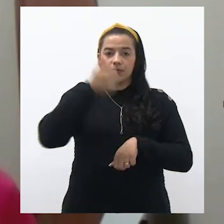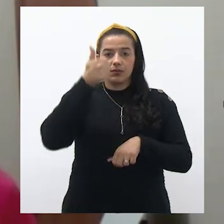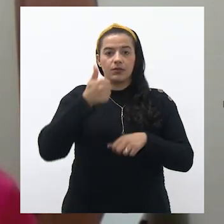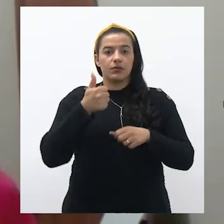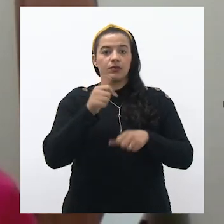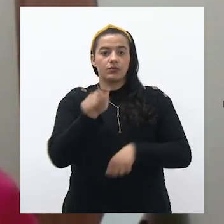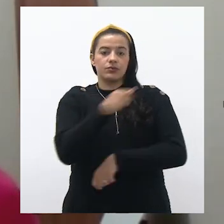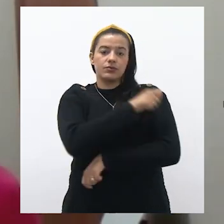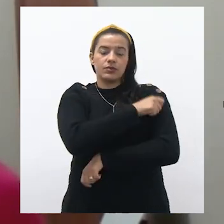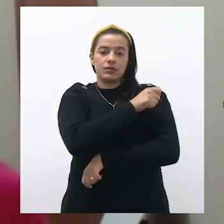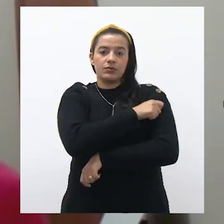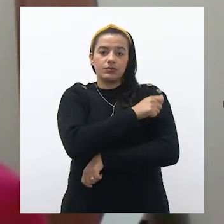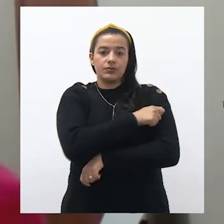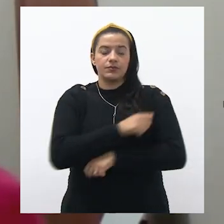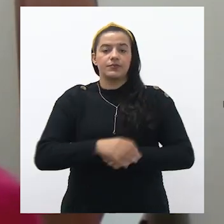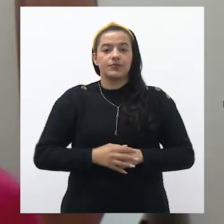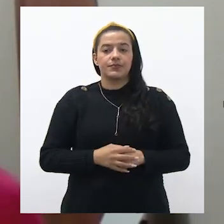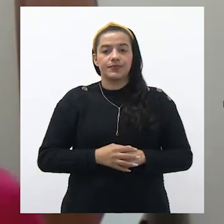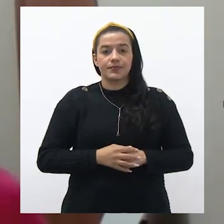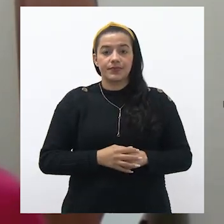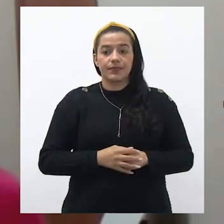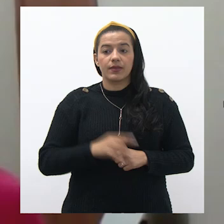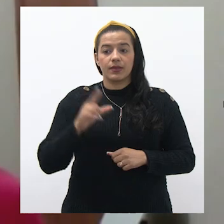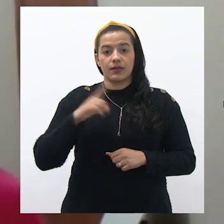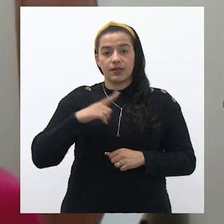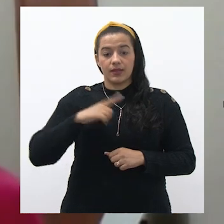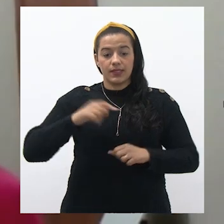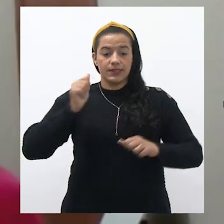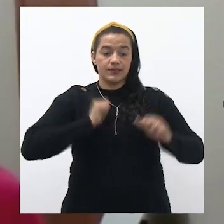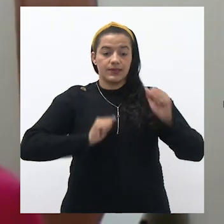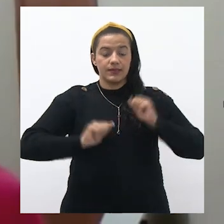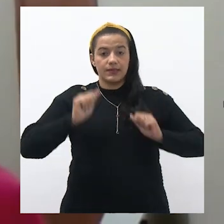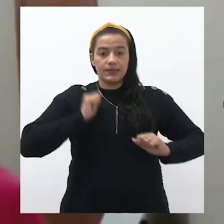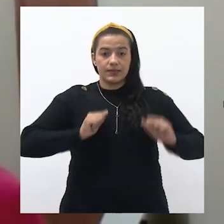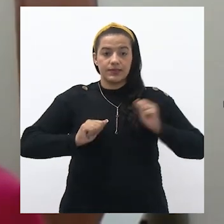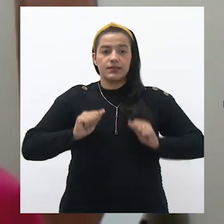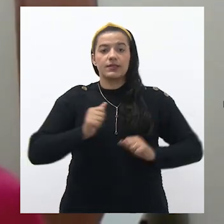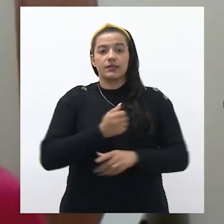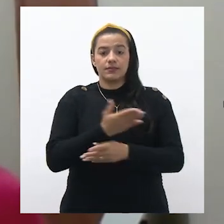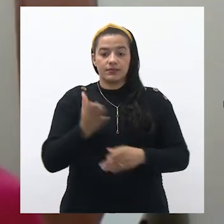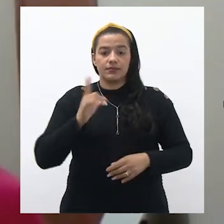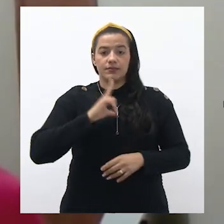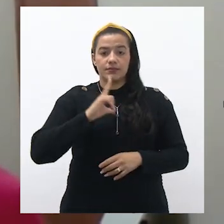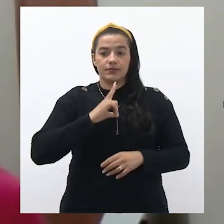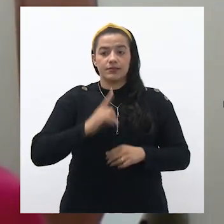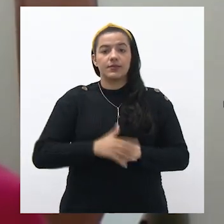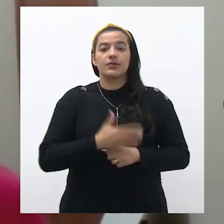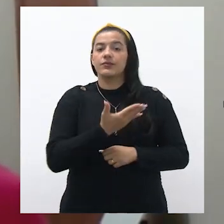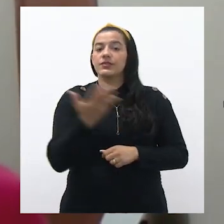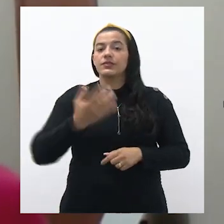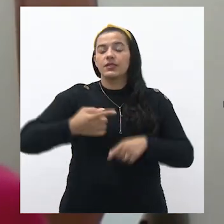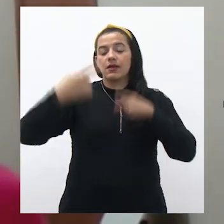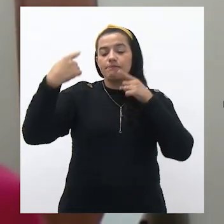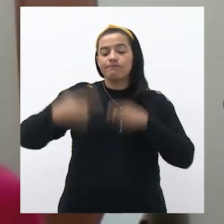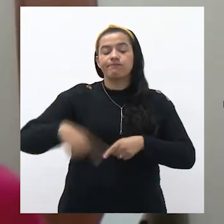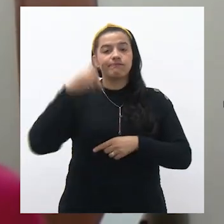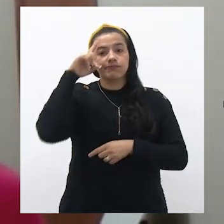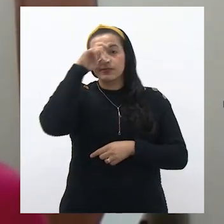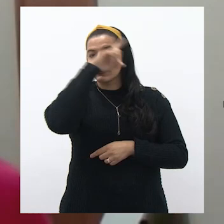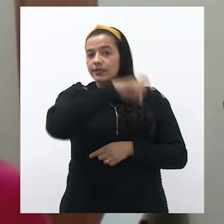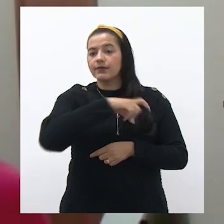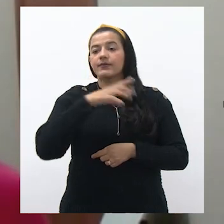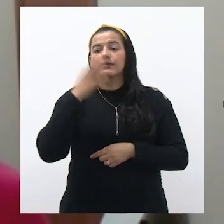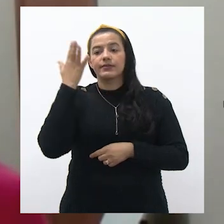vou falar o meu, Edna. O meu foi ansiedade, eu sou muito ansiosa. Qual foi o desafio? Saber que as